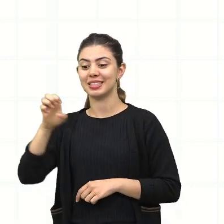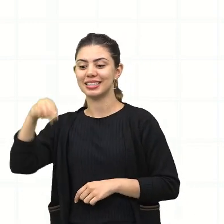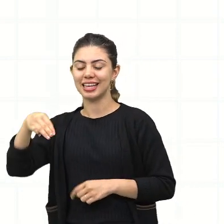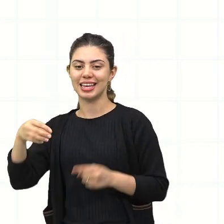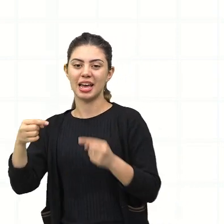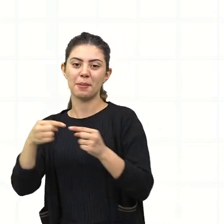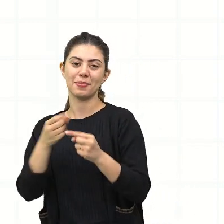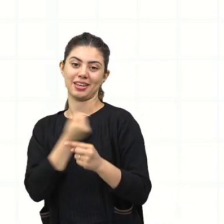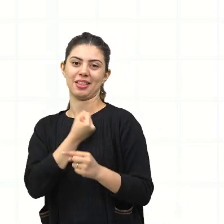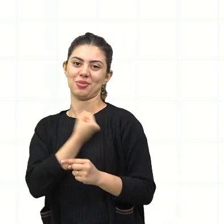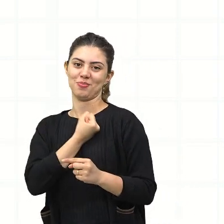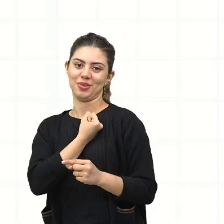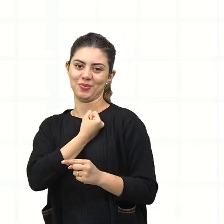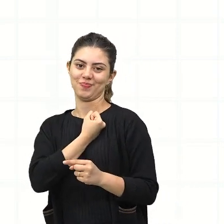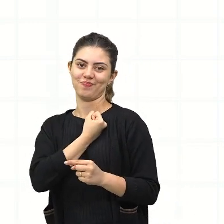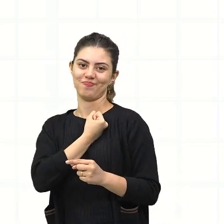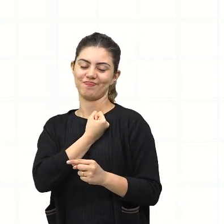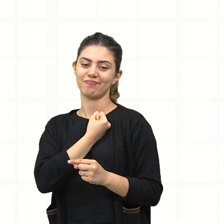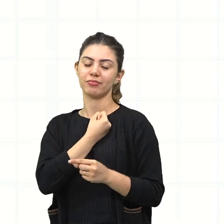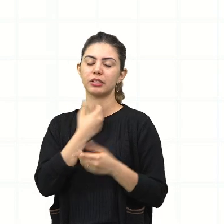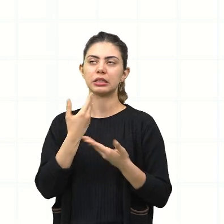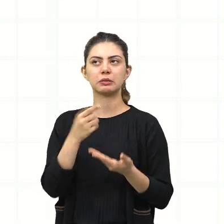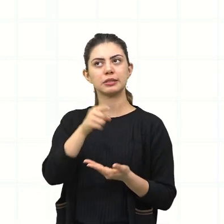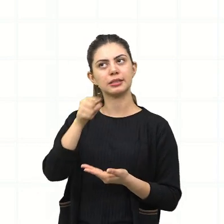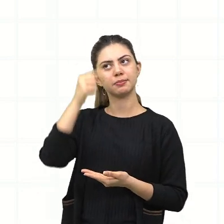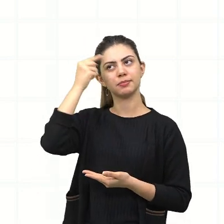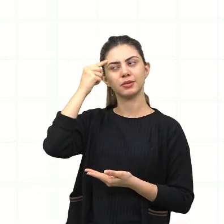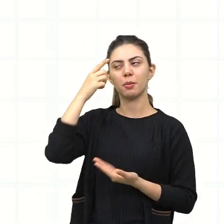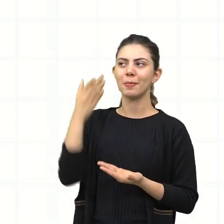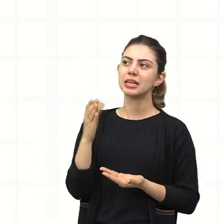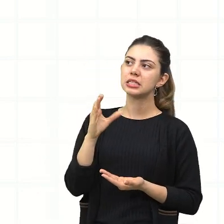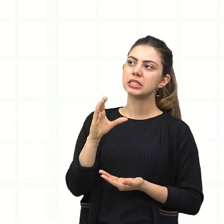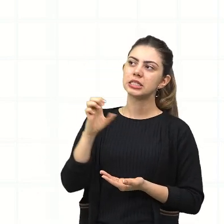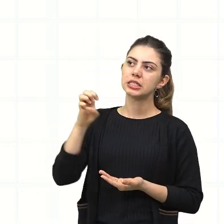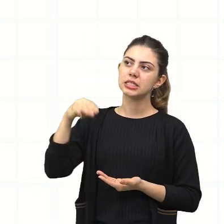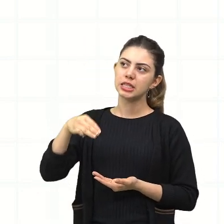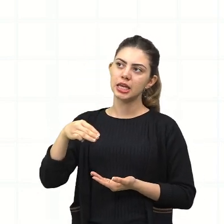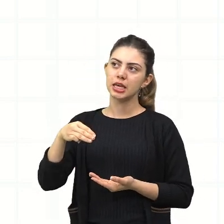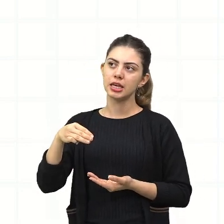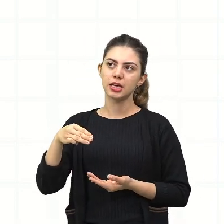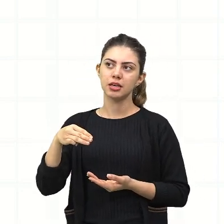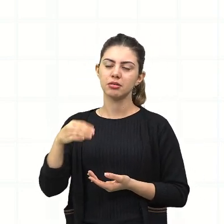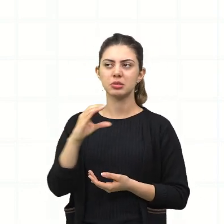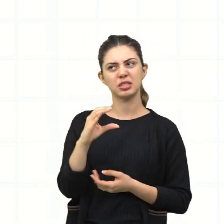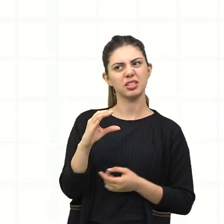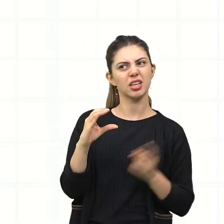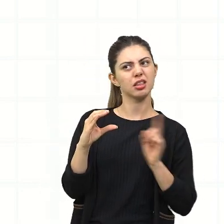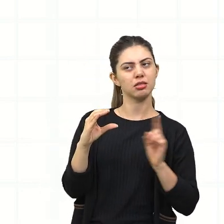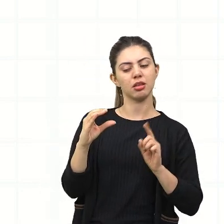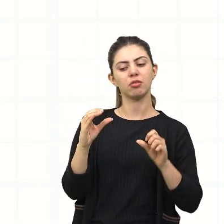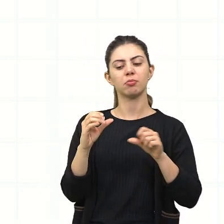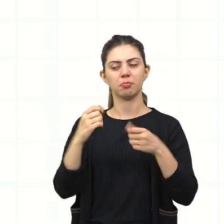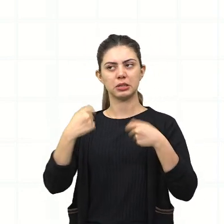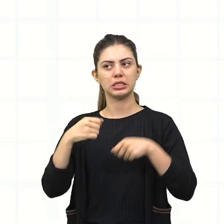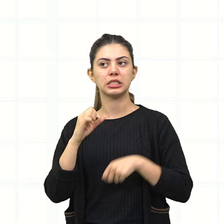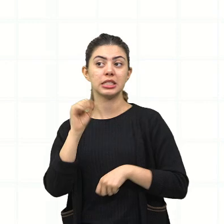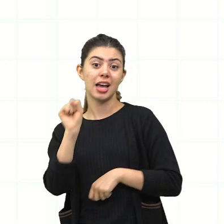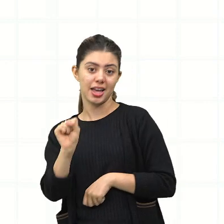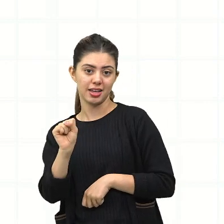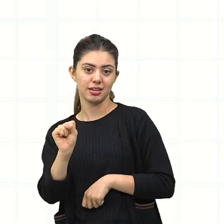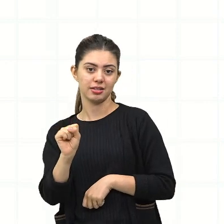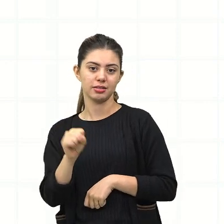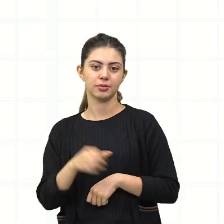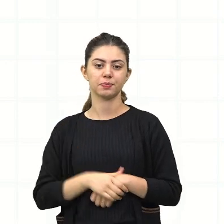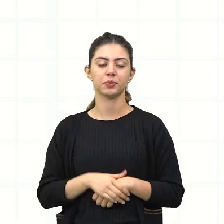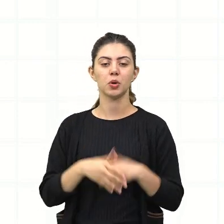é? Ou seja, você pensa, bom, aqui não é sem com C, é sem com S. E você pensa que em agrotóxico,